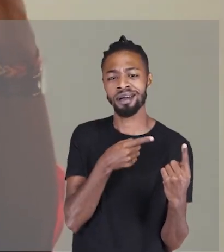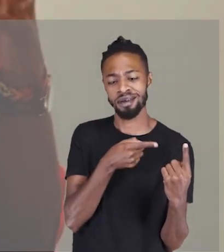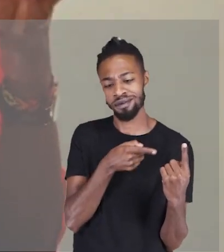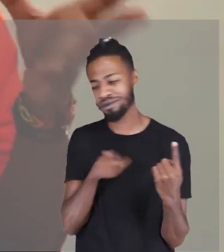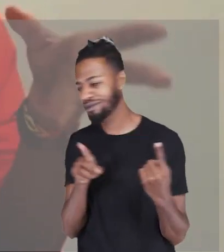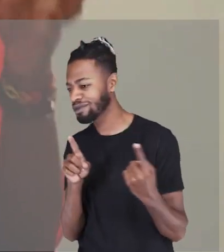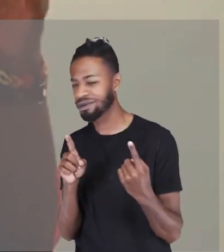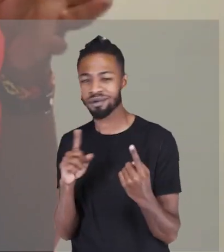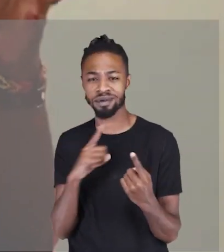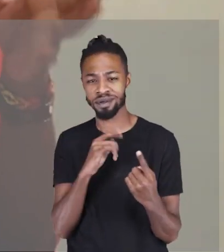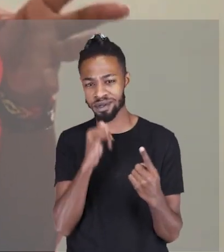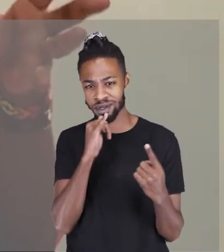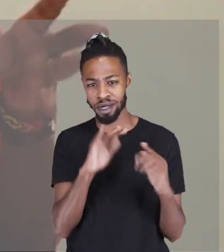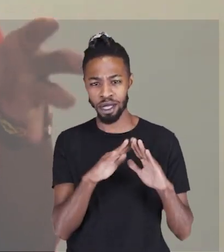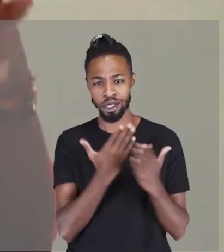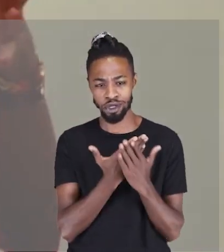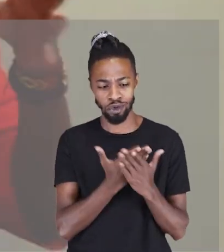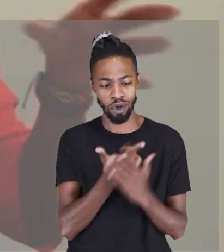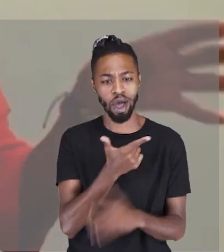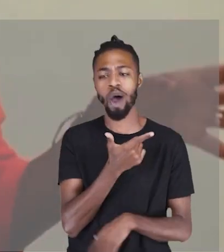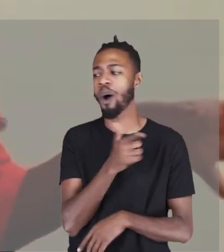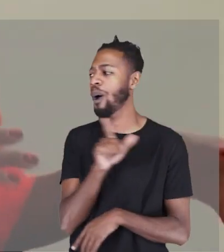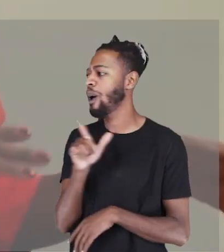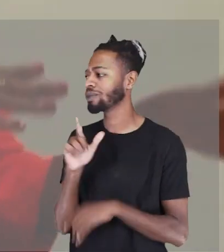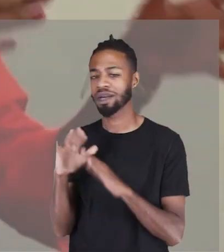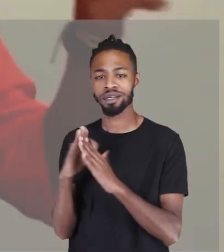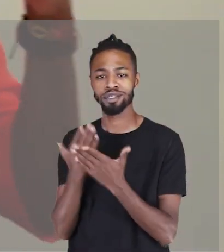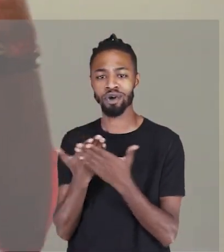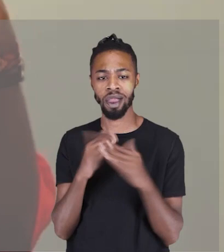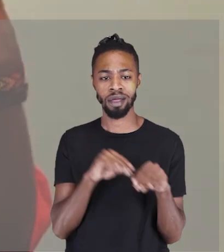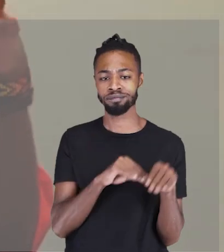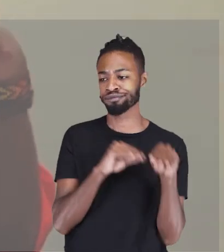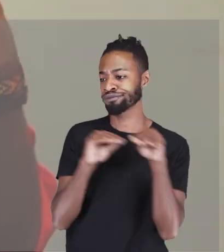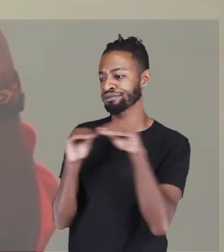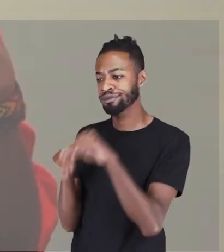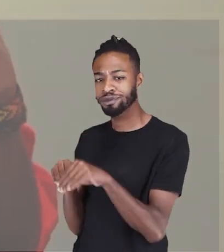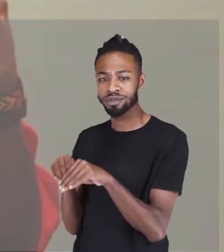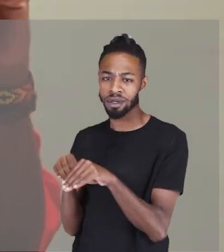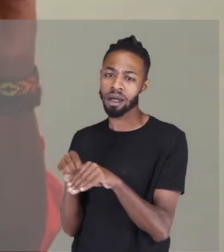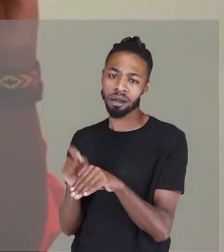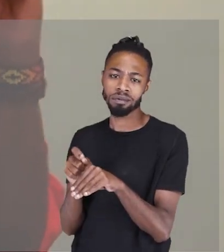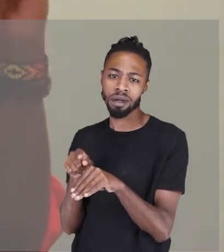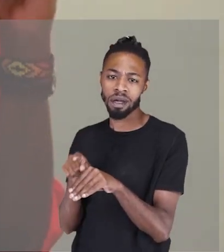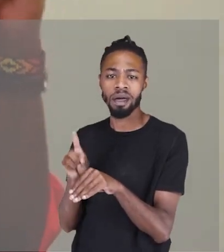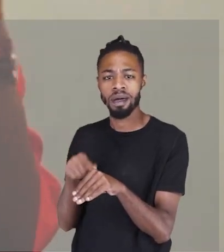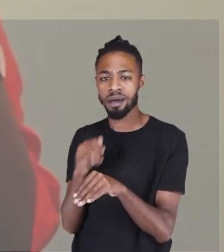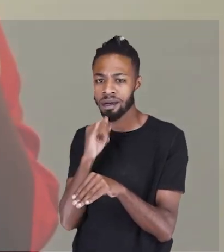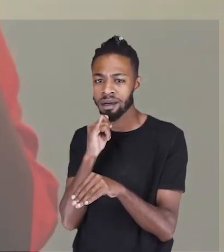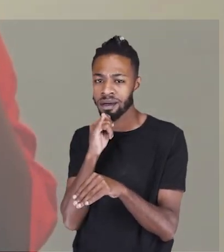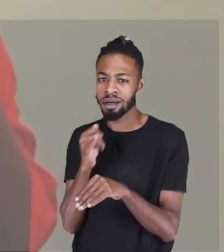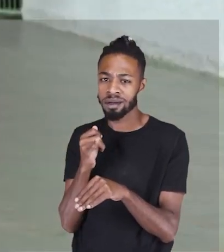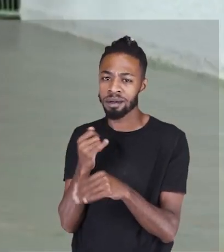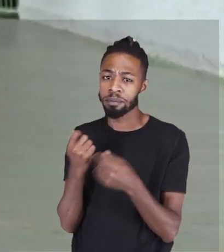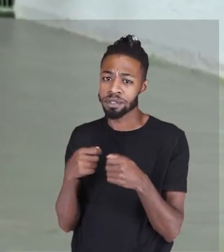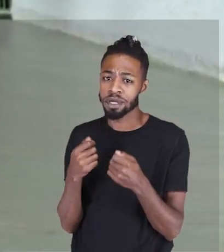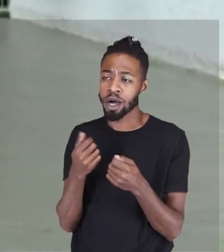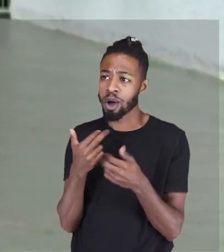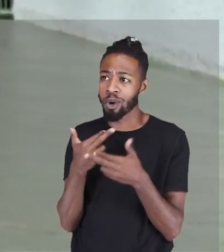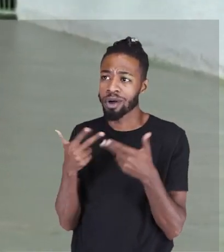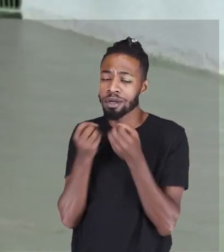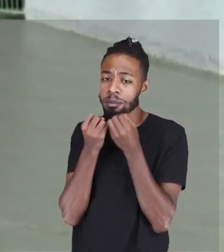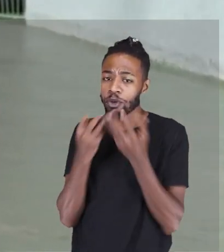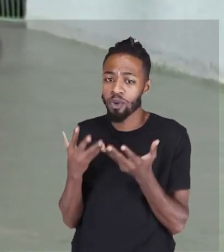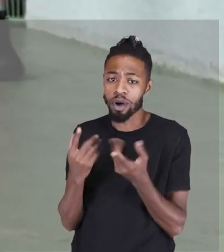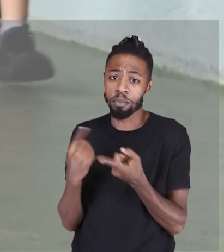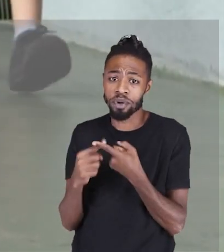se trabalha muito mal a transição, ele é jogado, muitas vezes sai do prédio, inclusive, da escola, e vai para uma